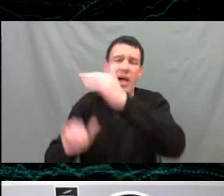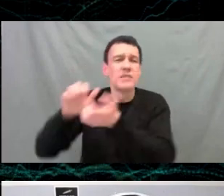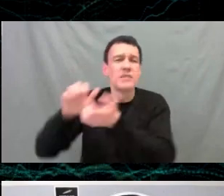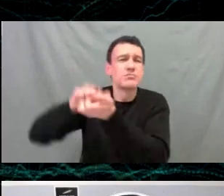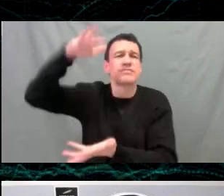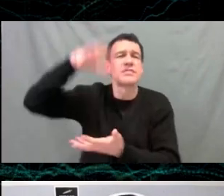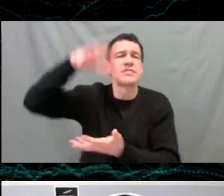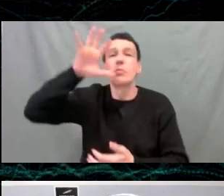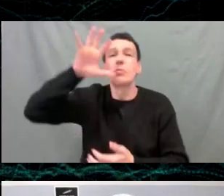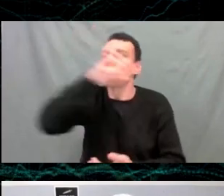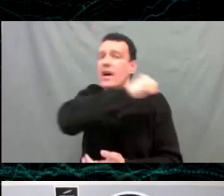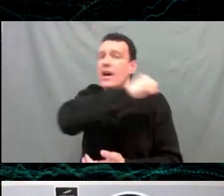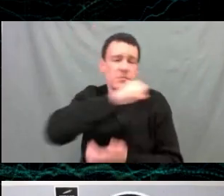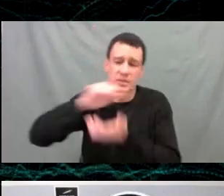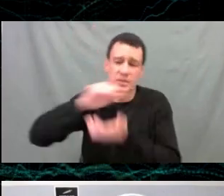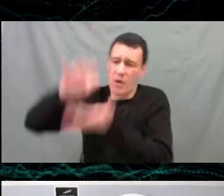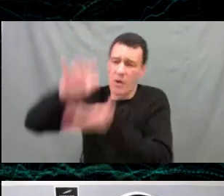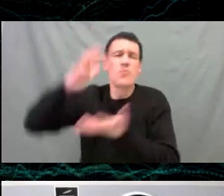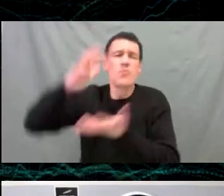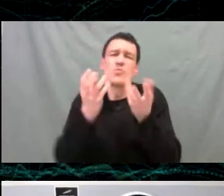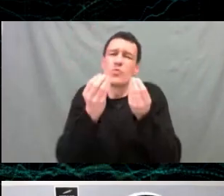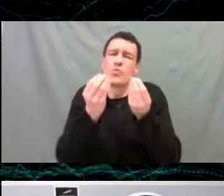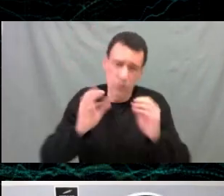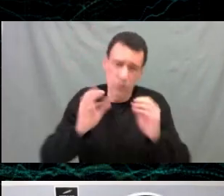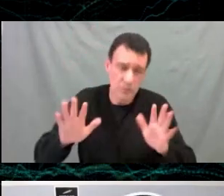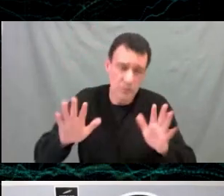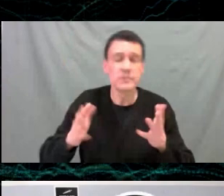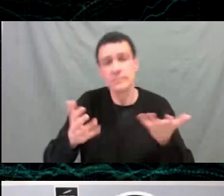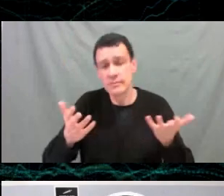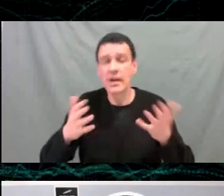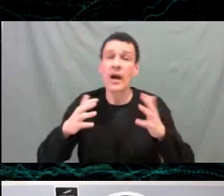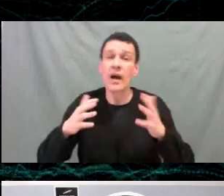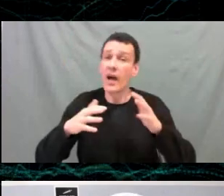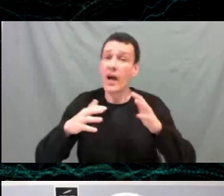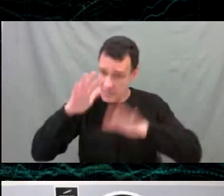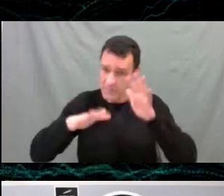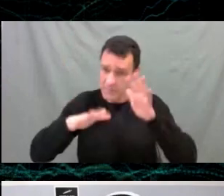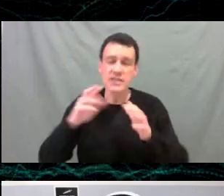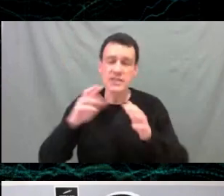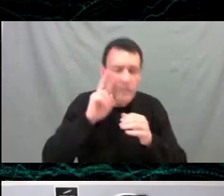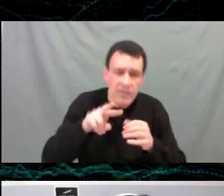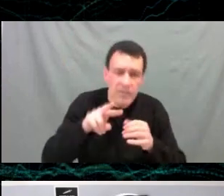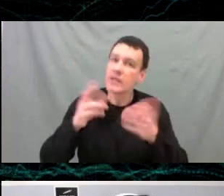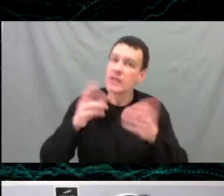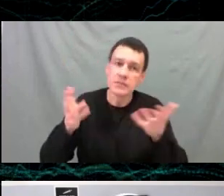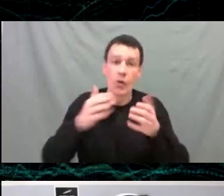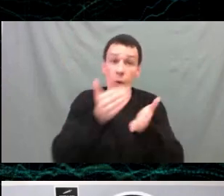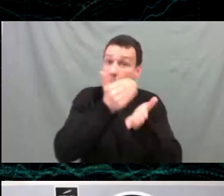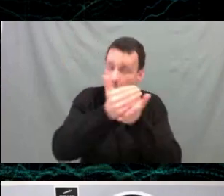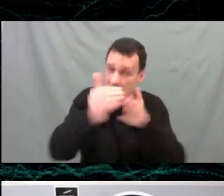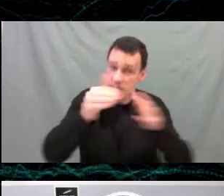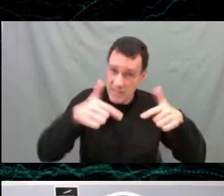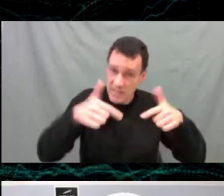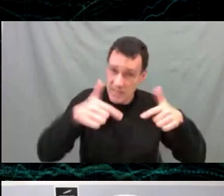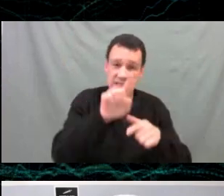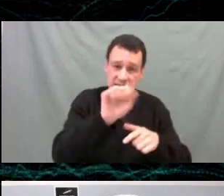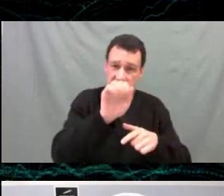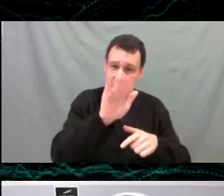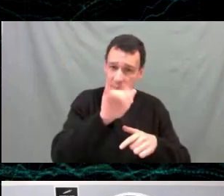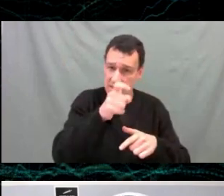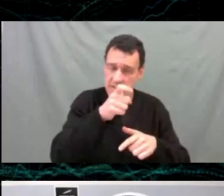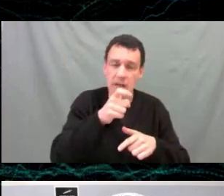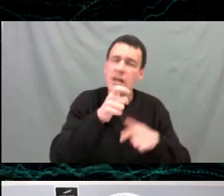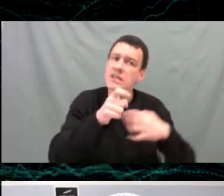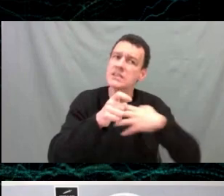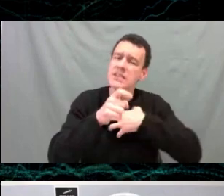você se depara com isso. Muitas pessoas, no primeiro contato com os ABICs, notam um crescimento absurdo no seu banco de dados,